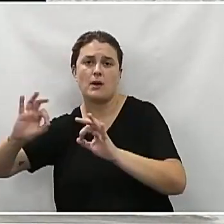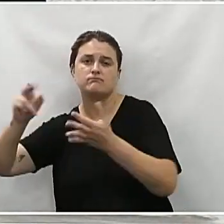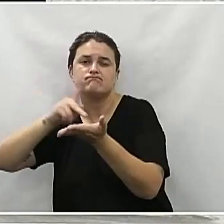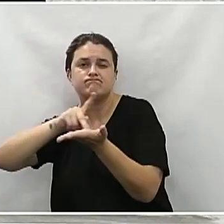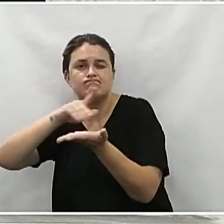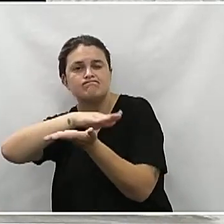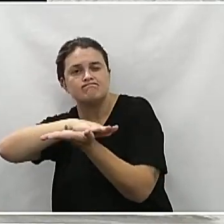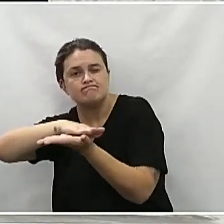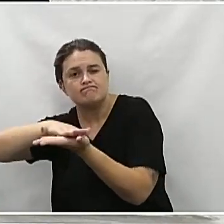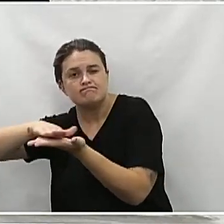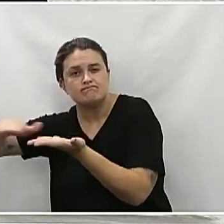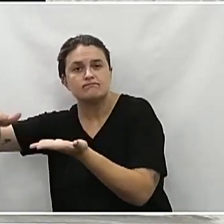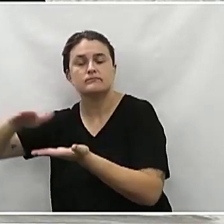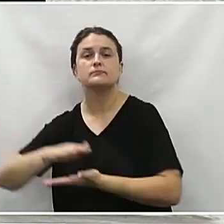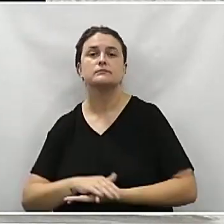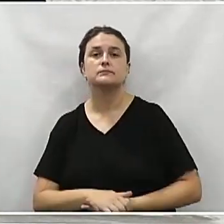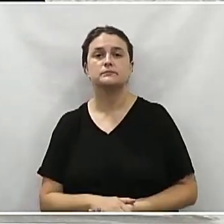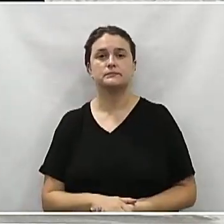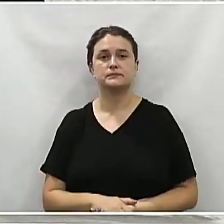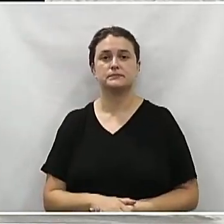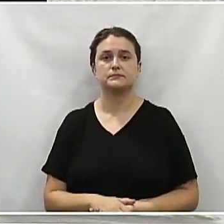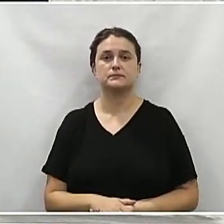pavimentada com massa asfáltica.